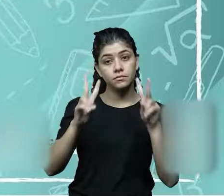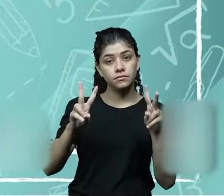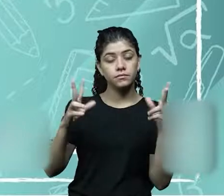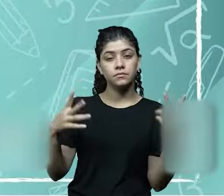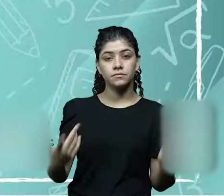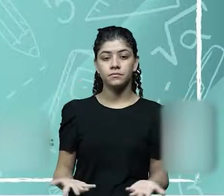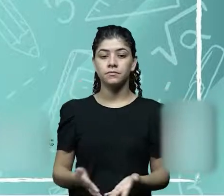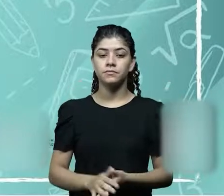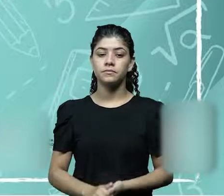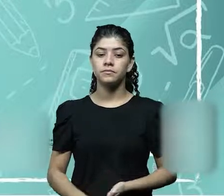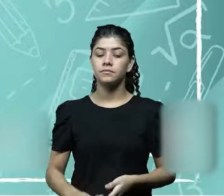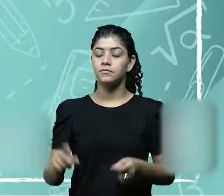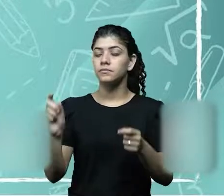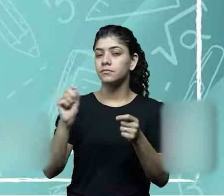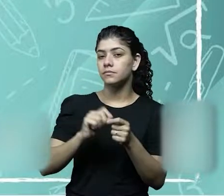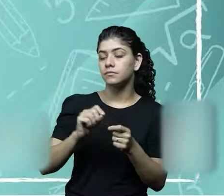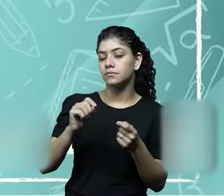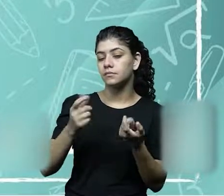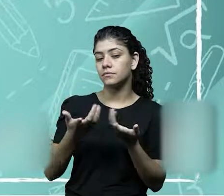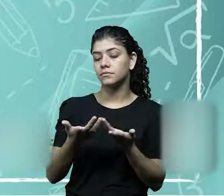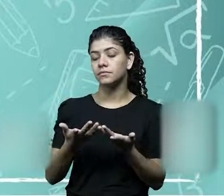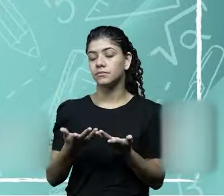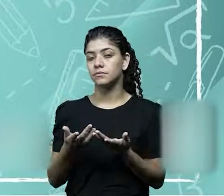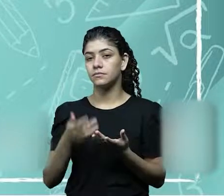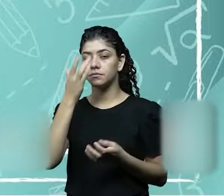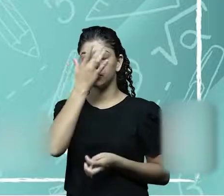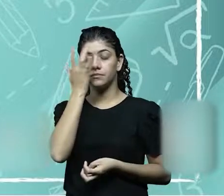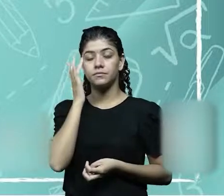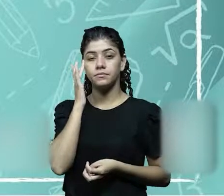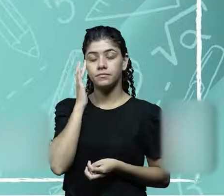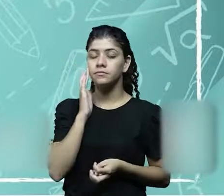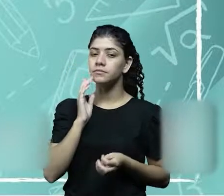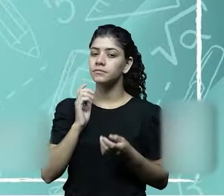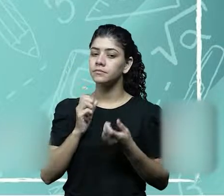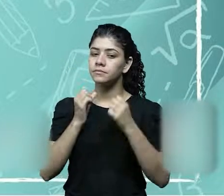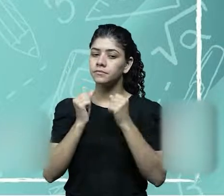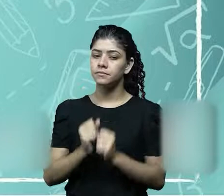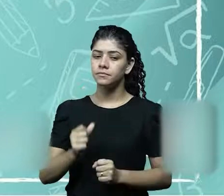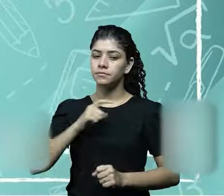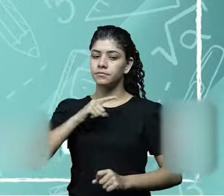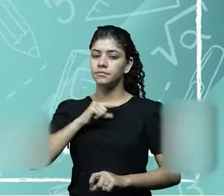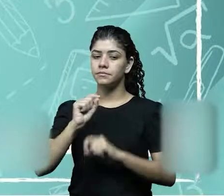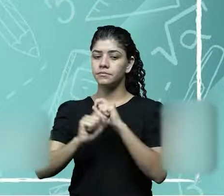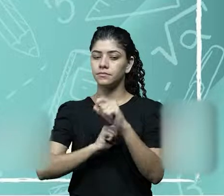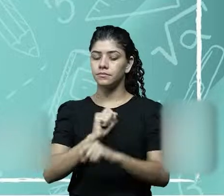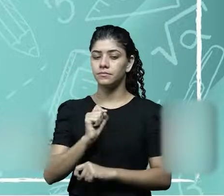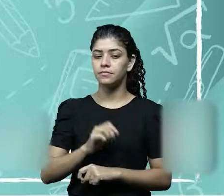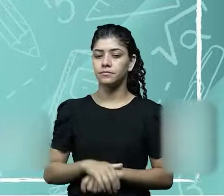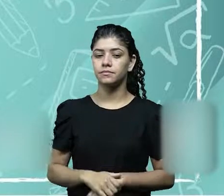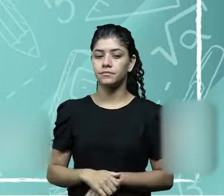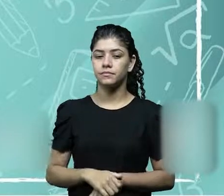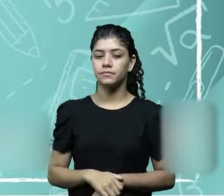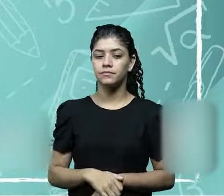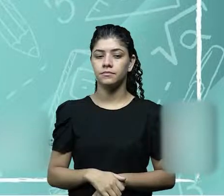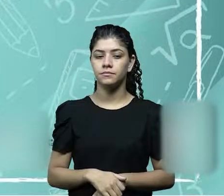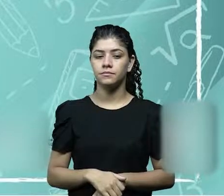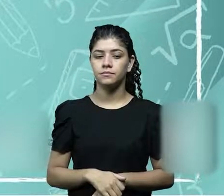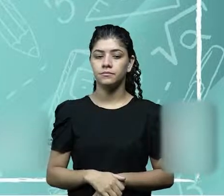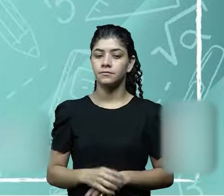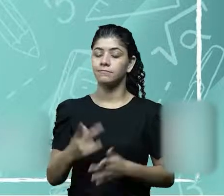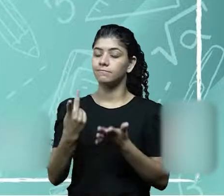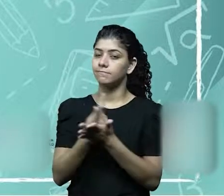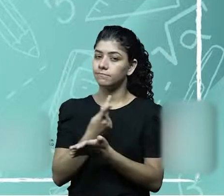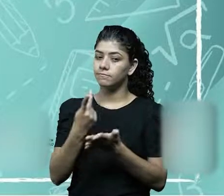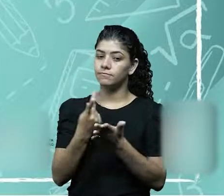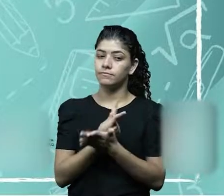observador, do operador, e este operador ele pode, pela posição em que ele está,